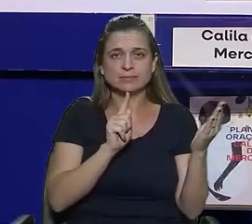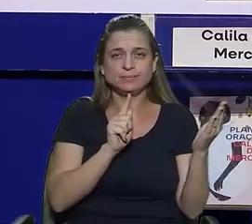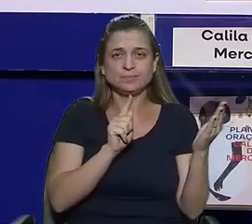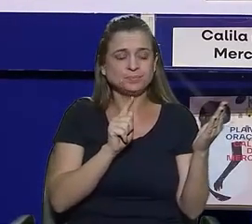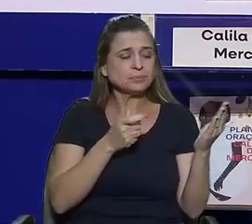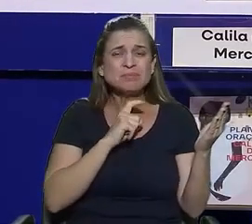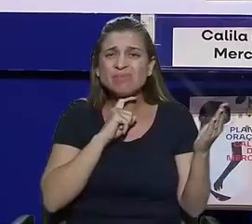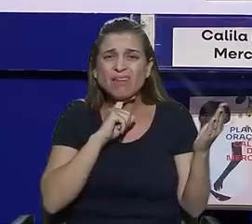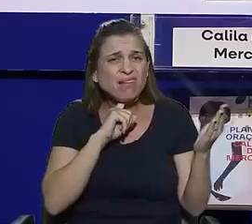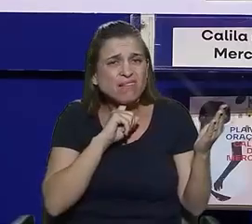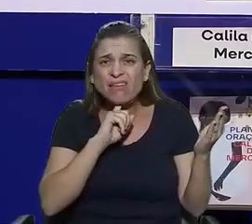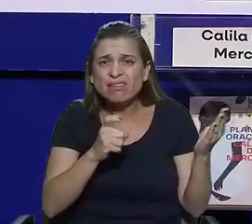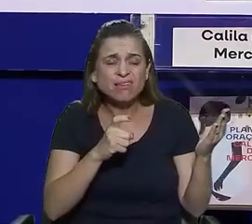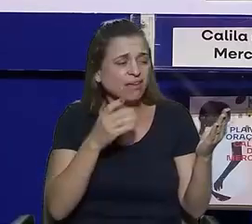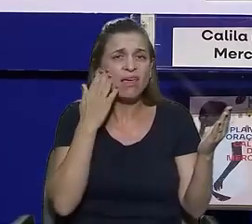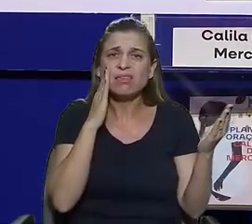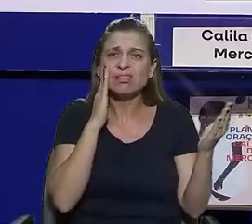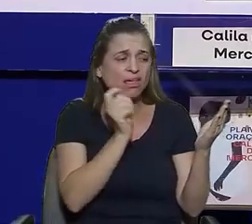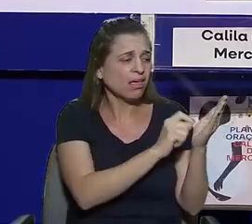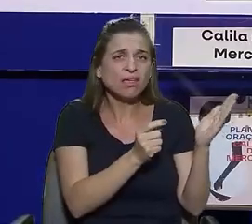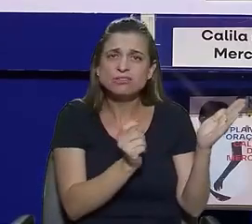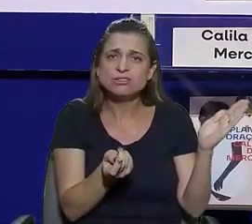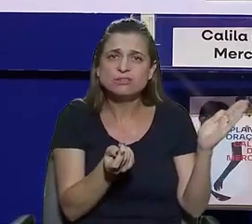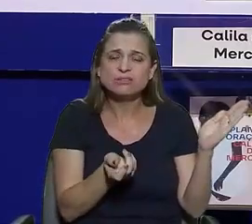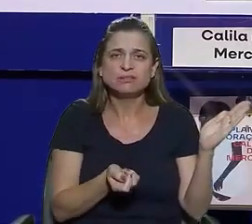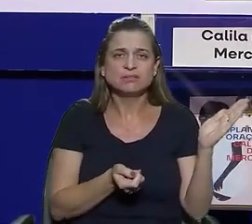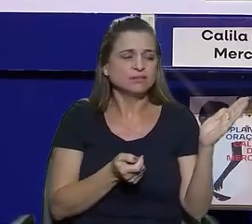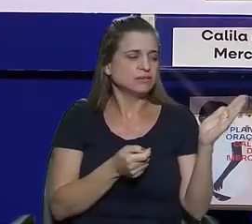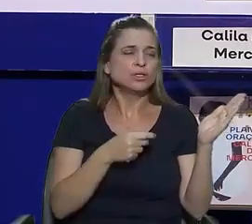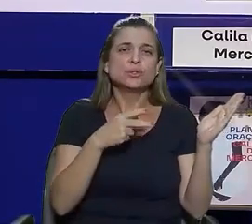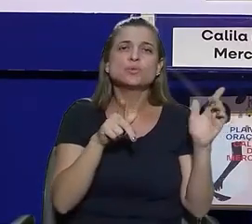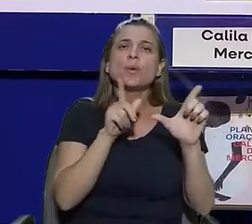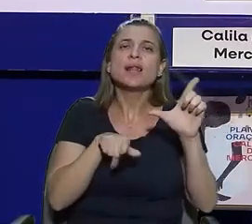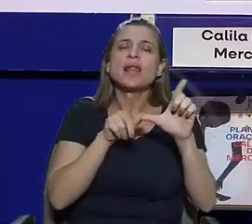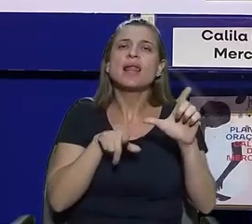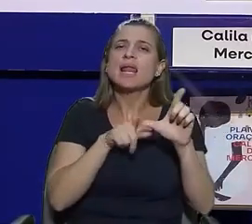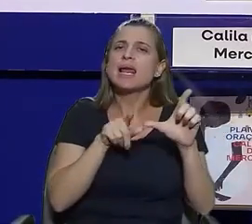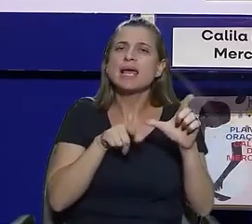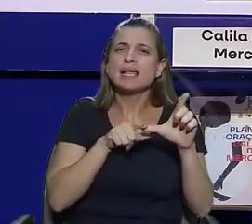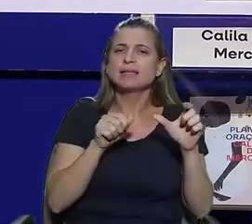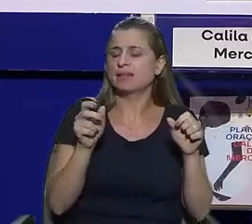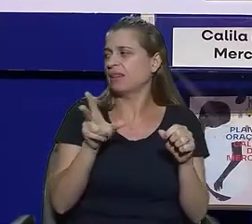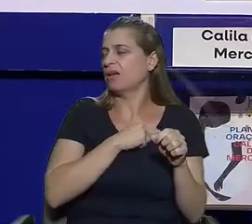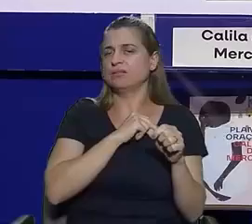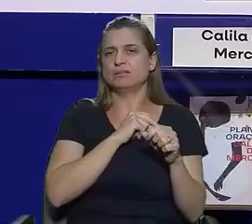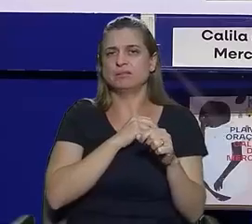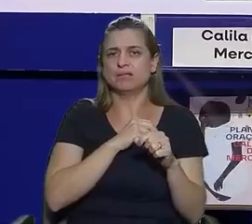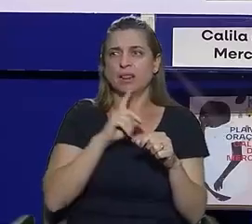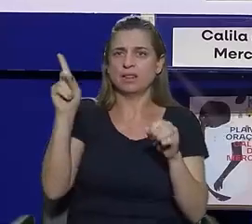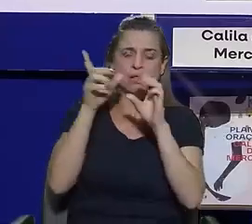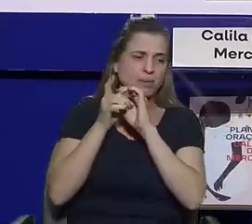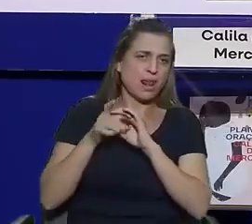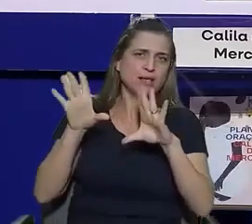Ninguém entende o que você escreve. A sua letra, Deus me livre, meu filho,